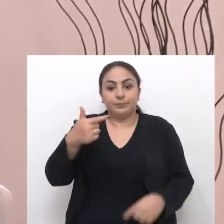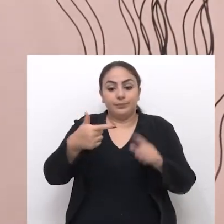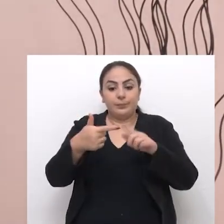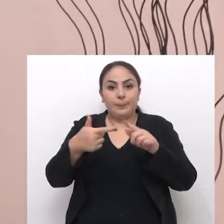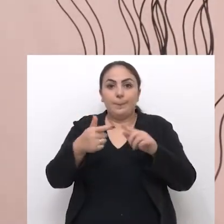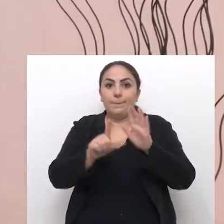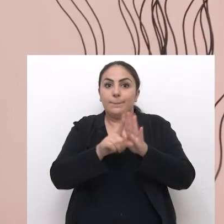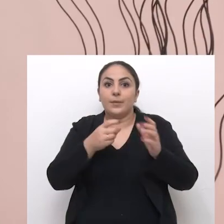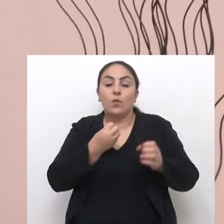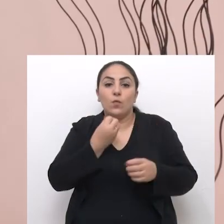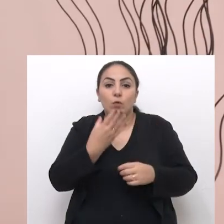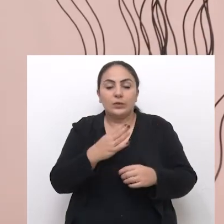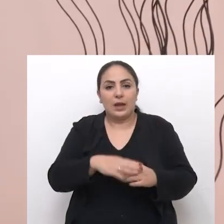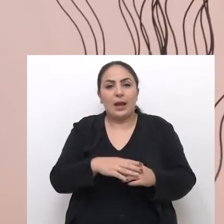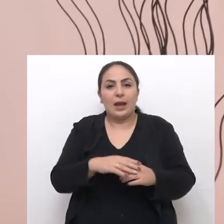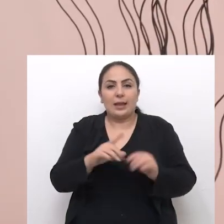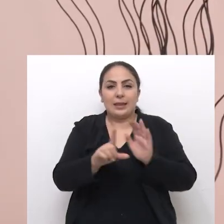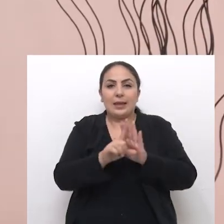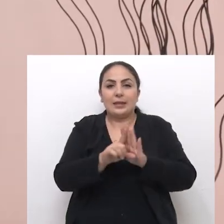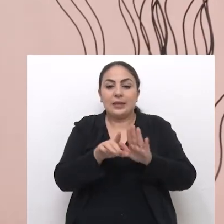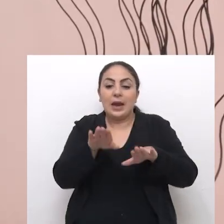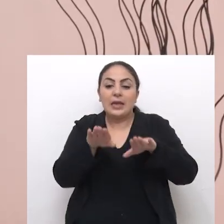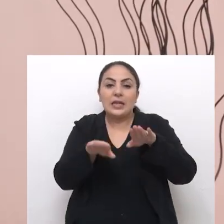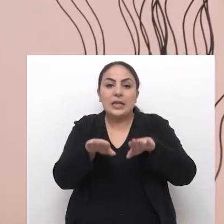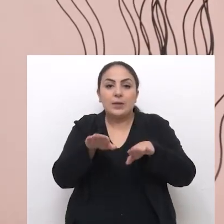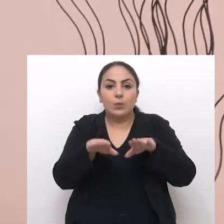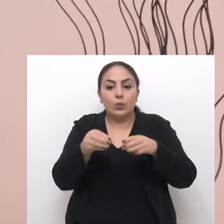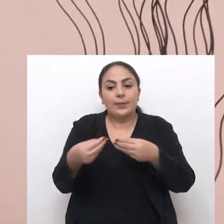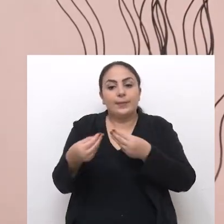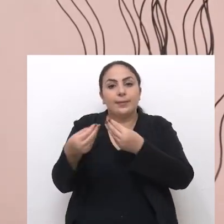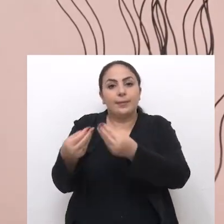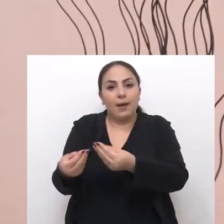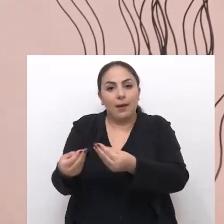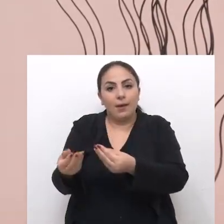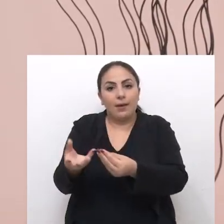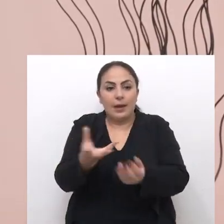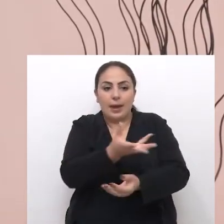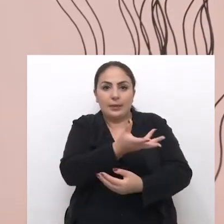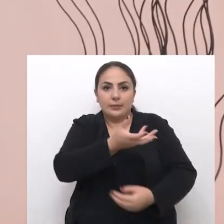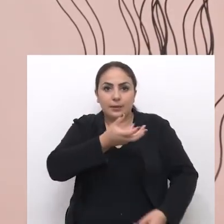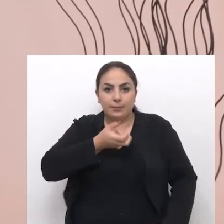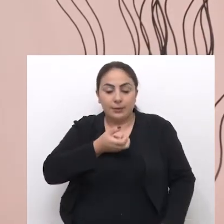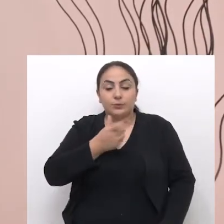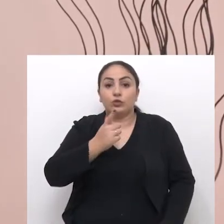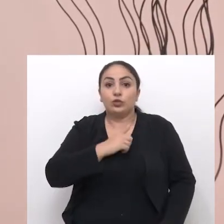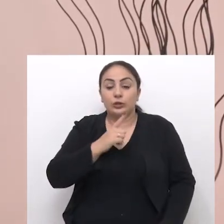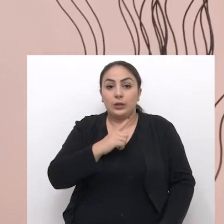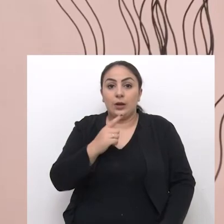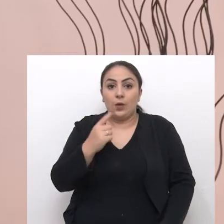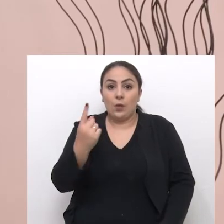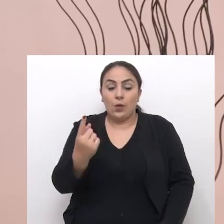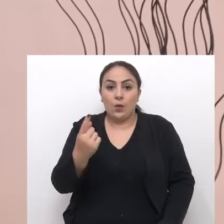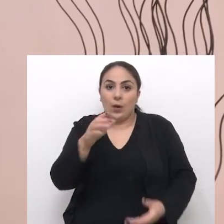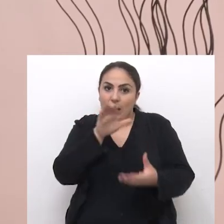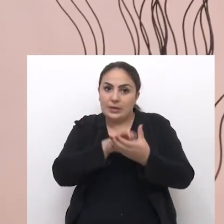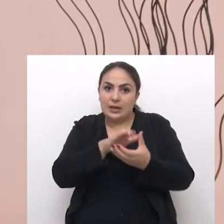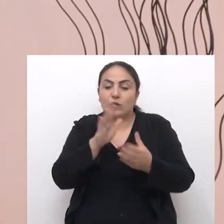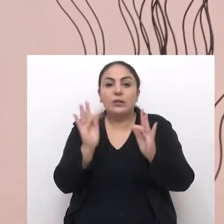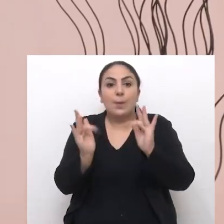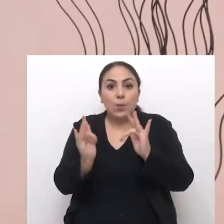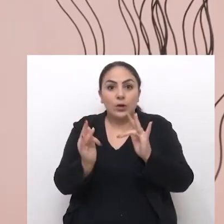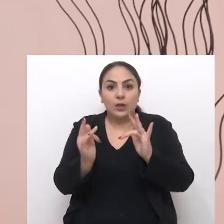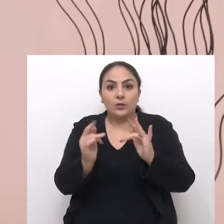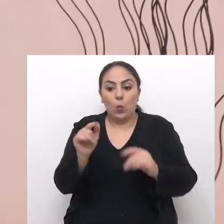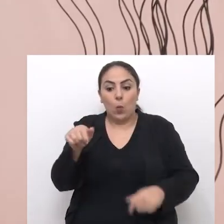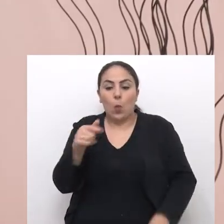A segunda lei que eu vou contar é a lei do equilíbrio entre dar e receber. Havia um casal de namorados que o namorado estava